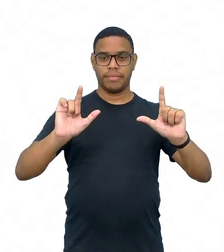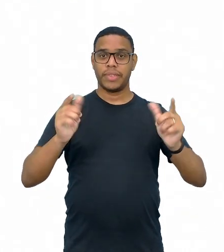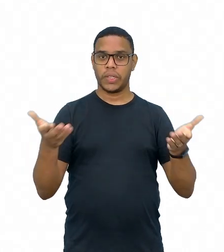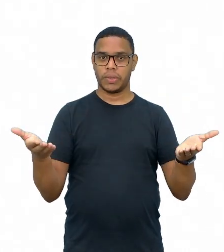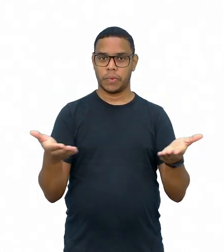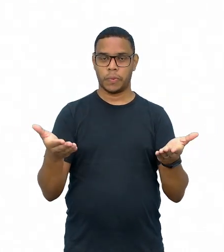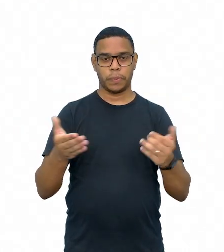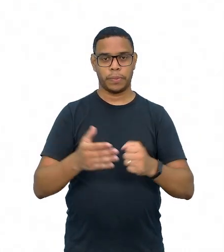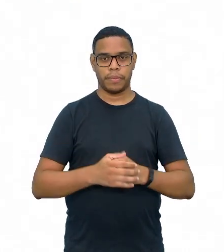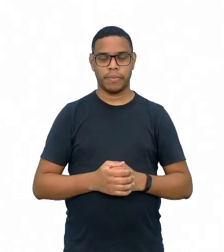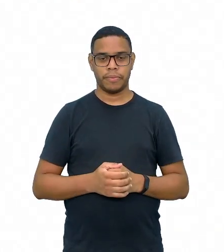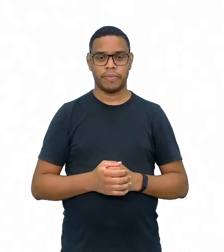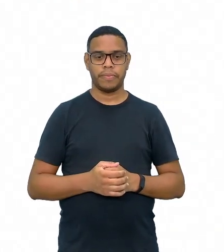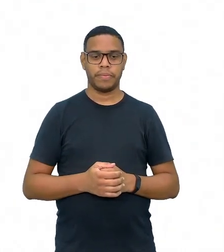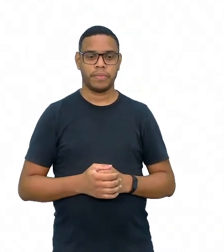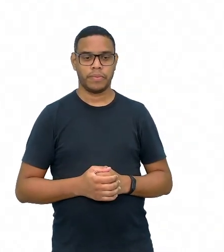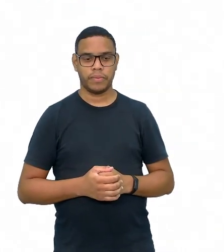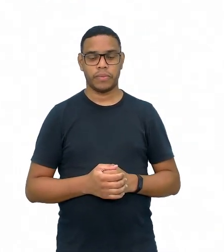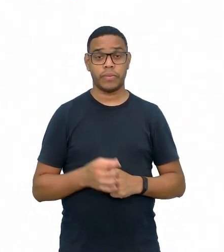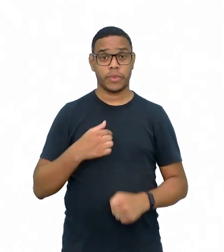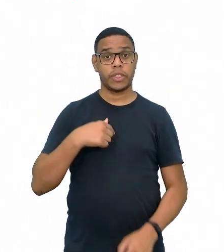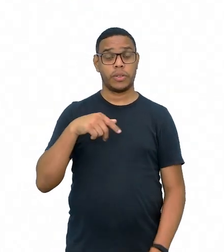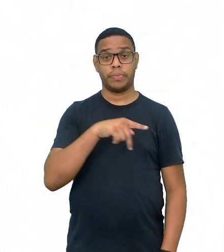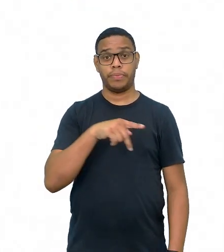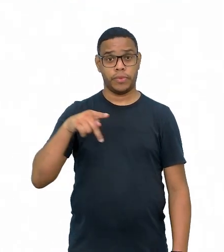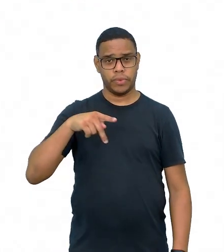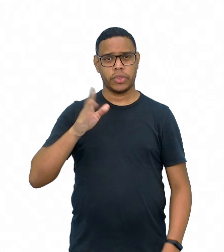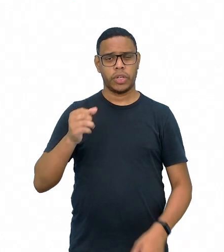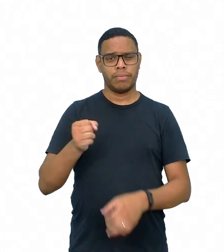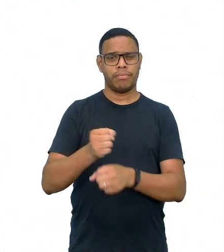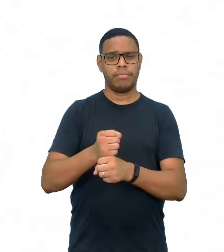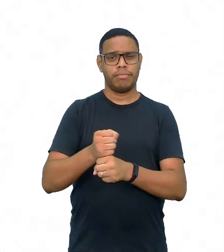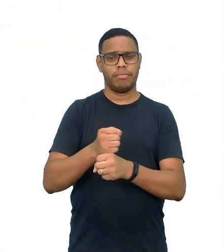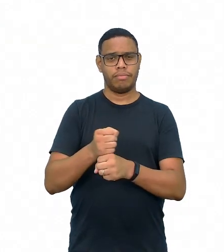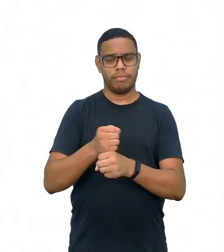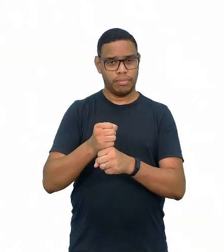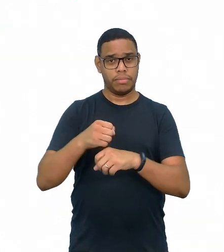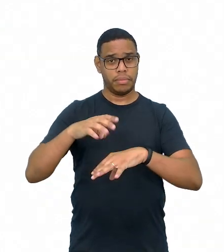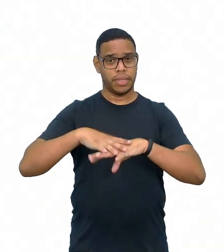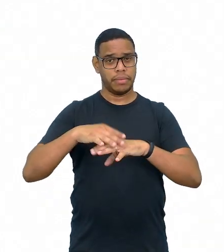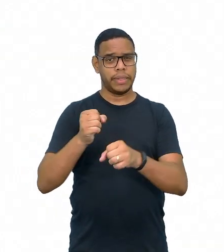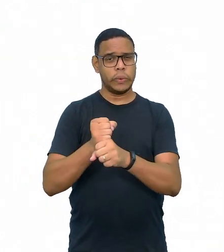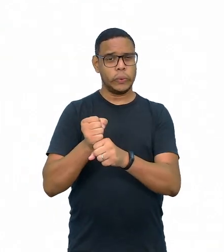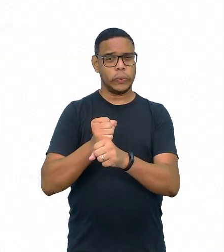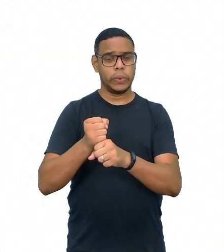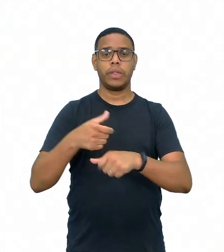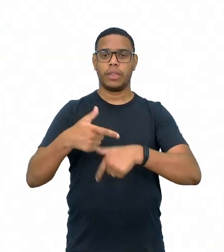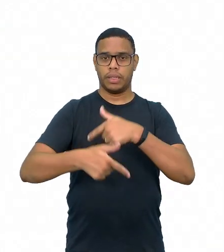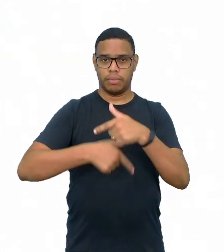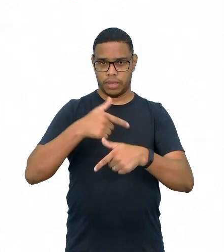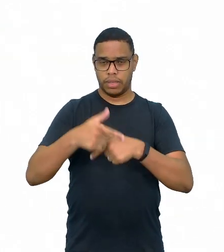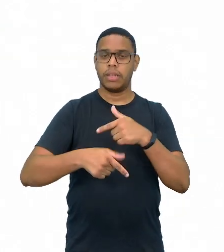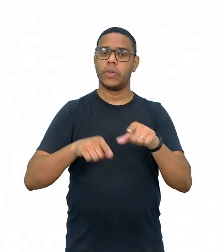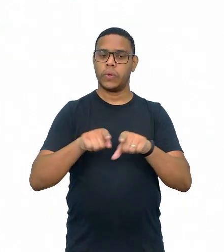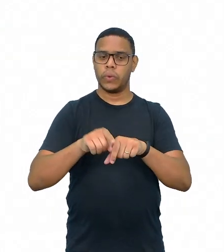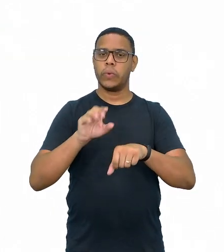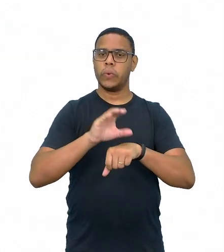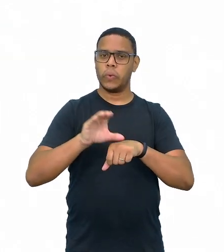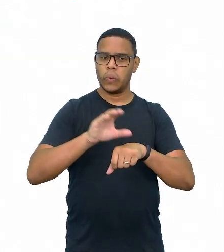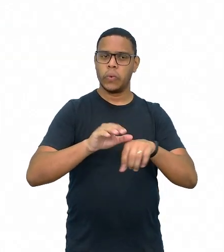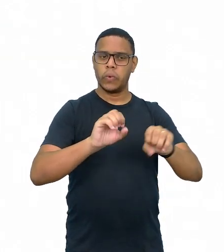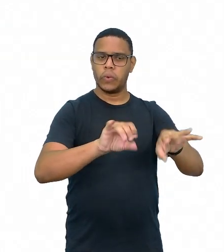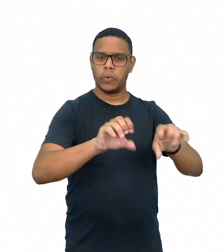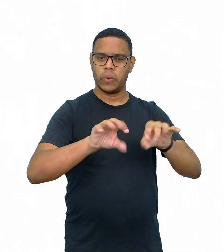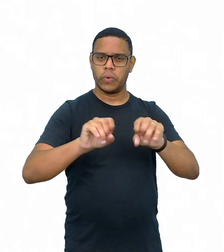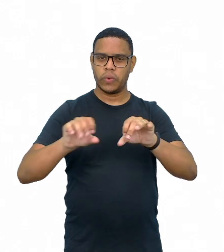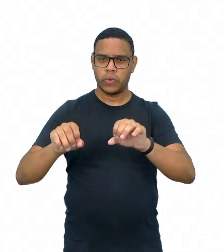compartilhando. Eu fui professora da rede muito tempo, né, de matemática, e trabalhei na formação de professores, né,